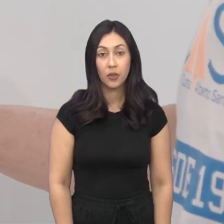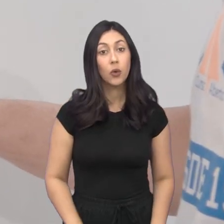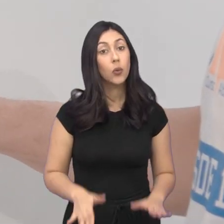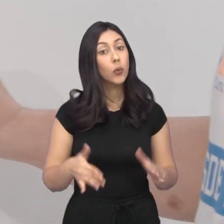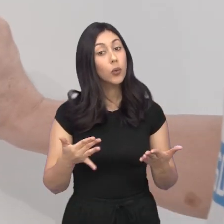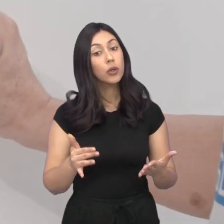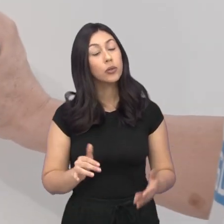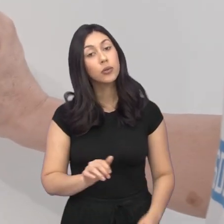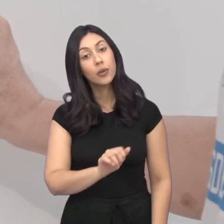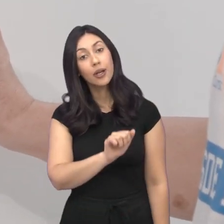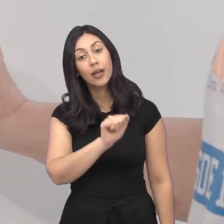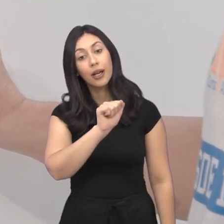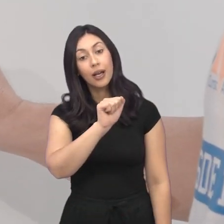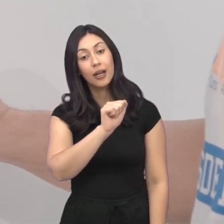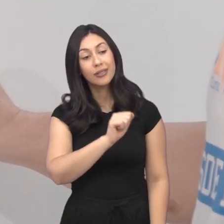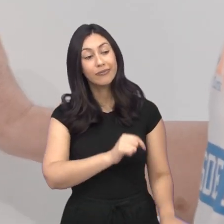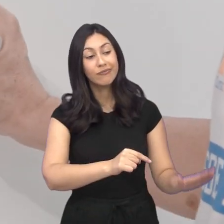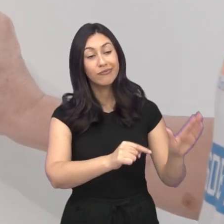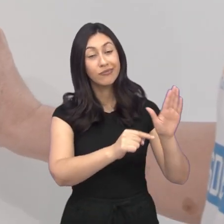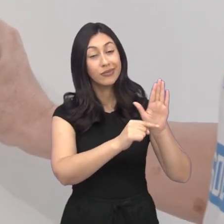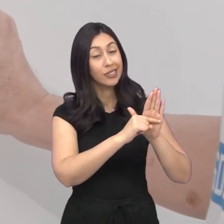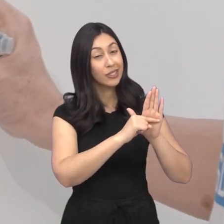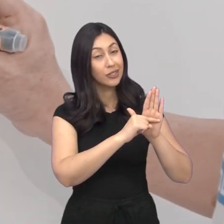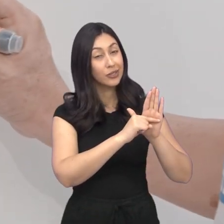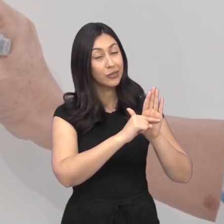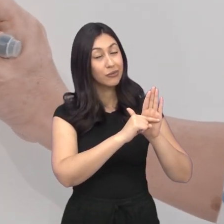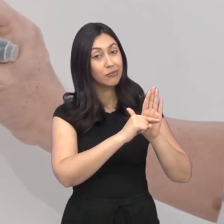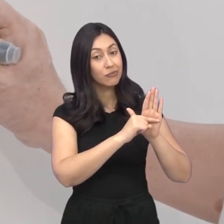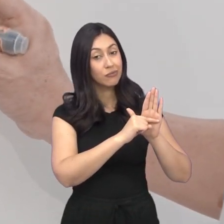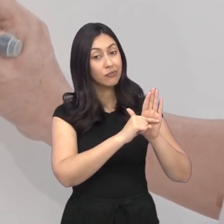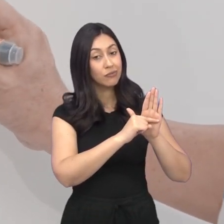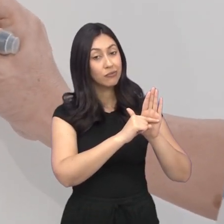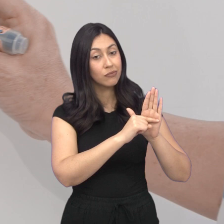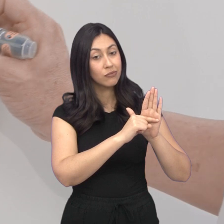E quando A for menor do que zero,